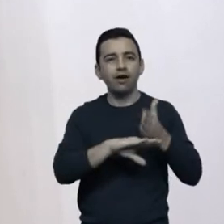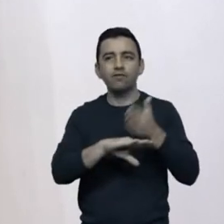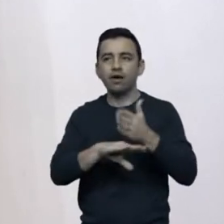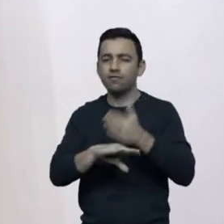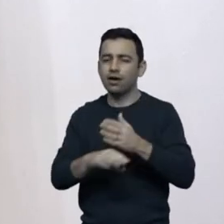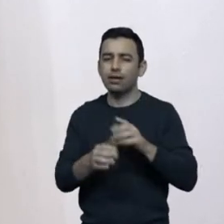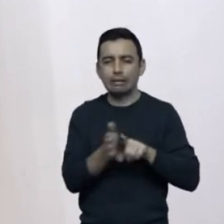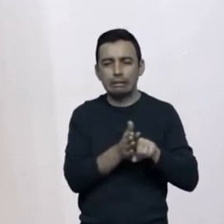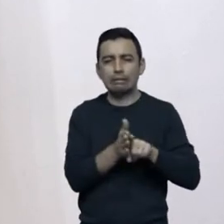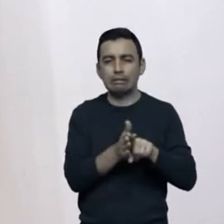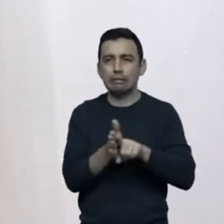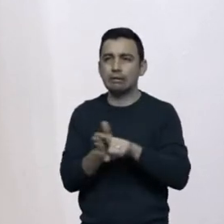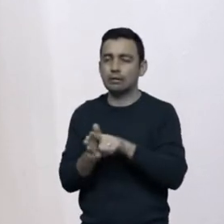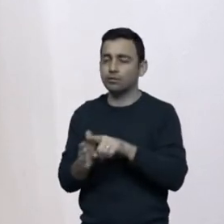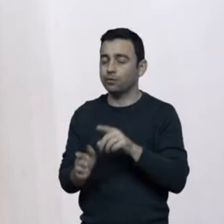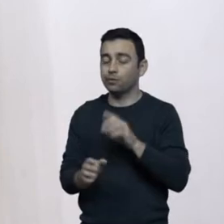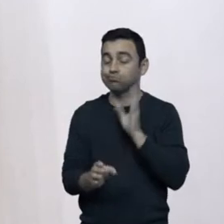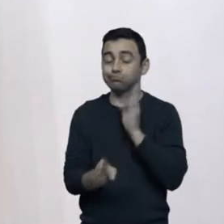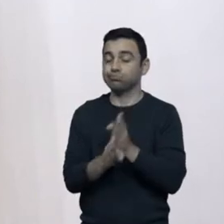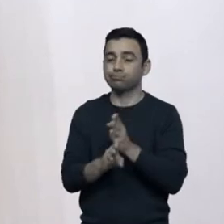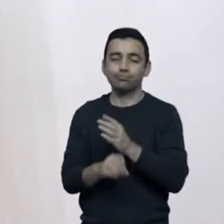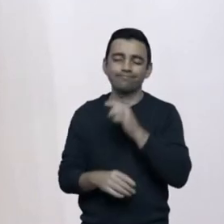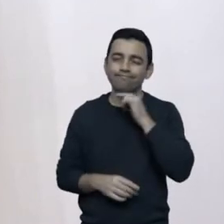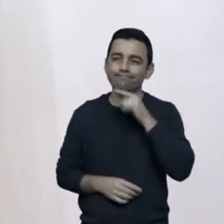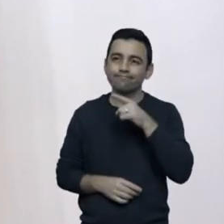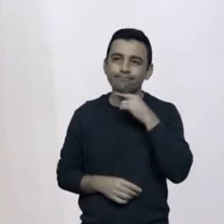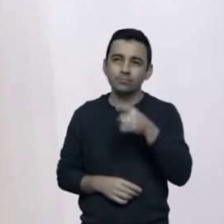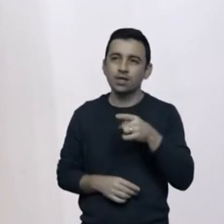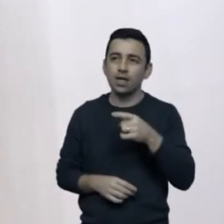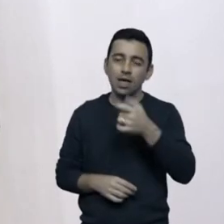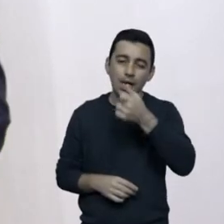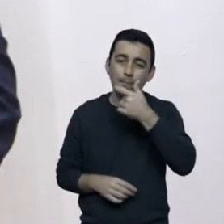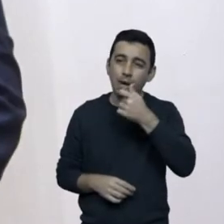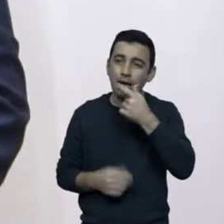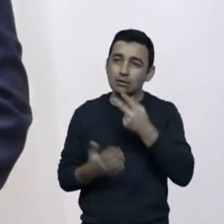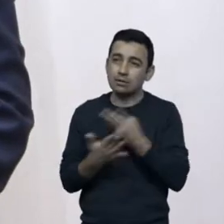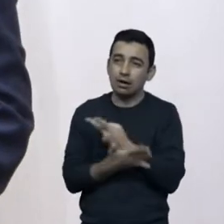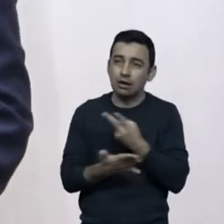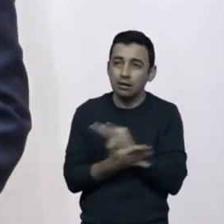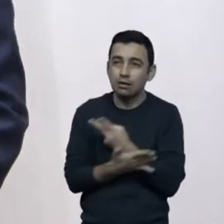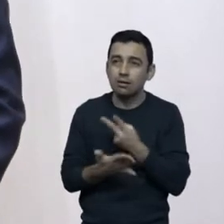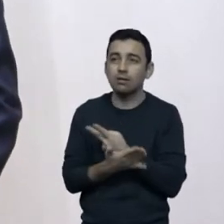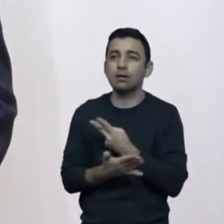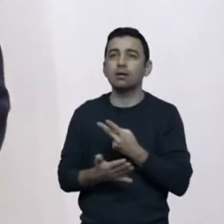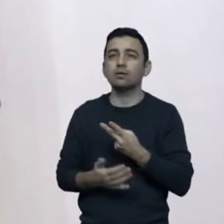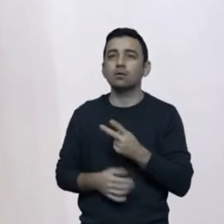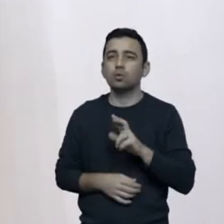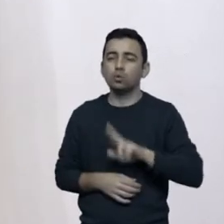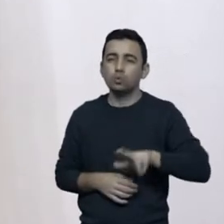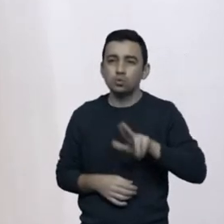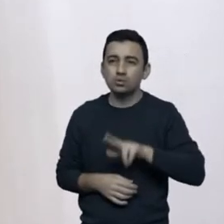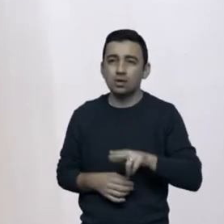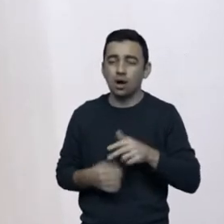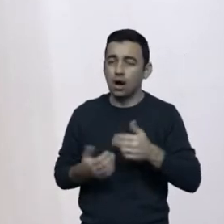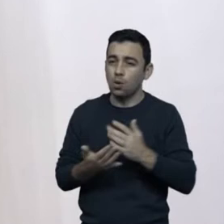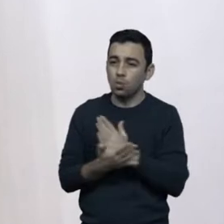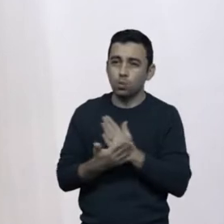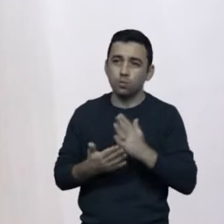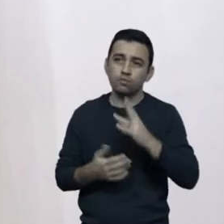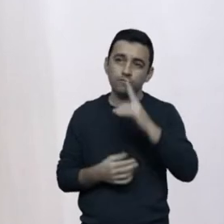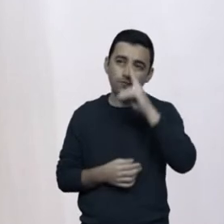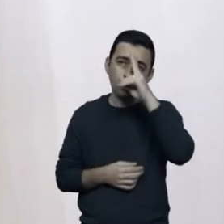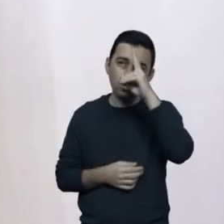e não conseguem chegar a um diagnóstico. E, às vezes, tomando a medicação é inapropriada, né? Usando analgésicos fortes e acabando